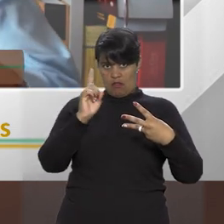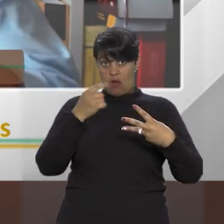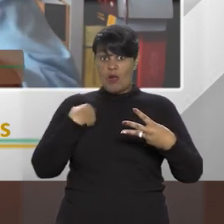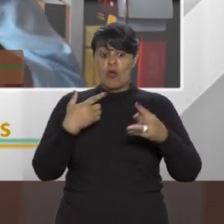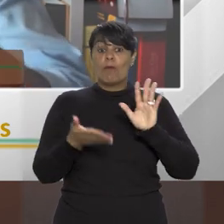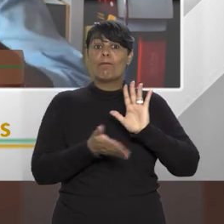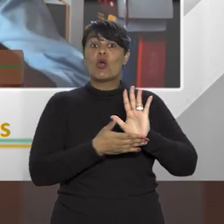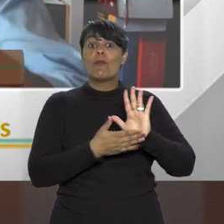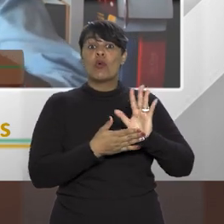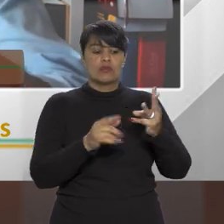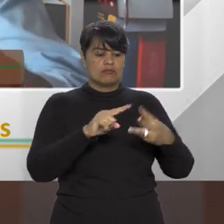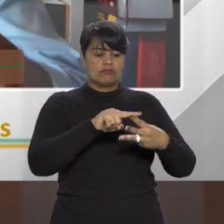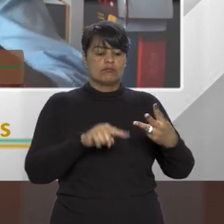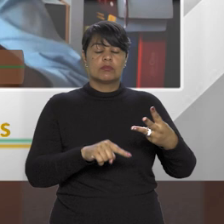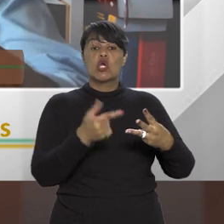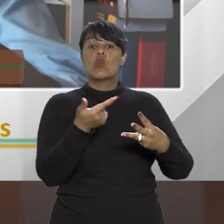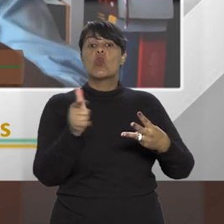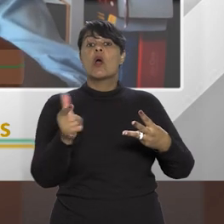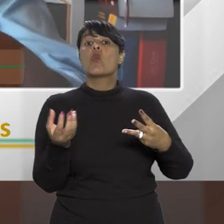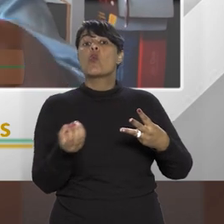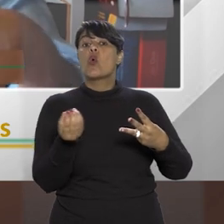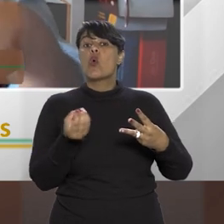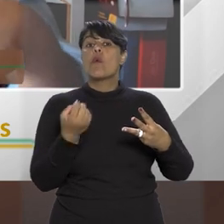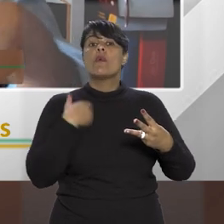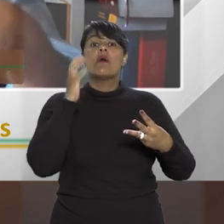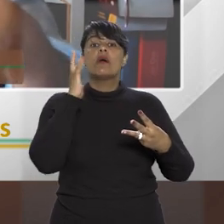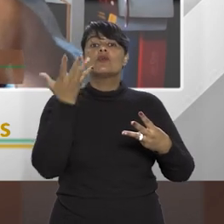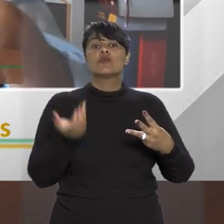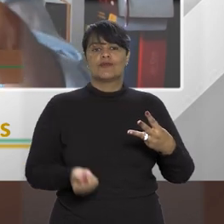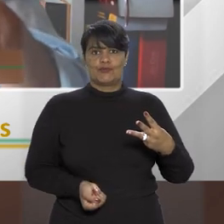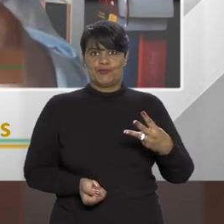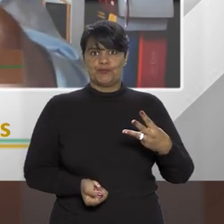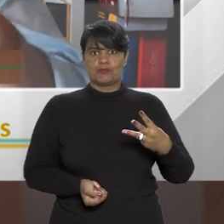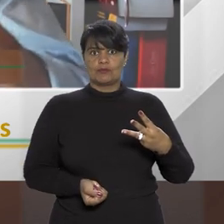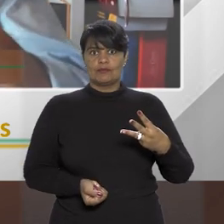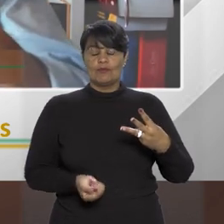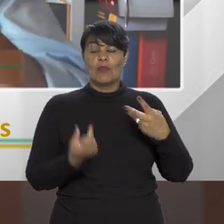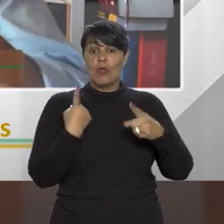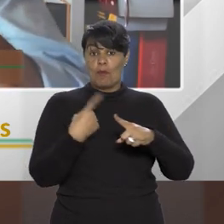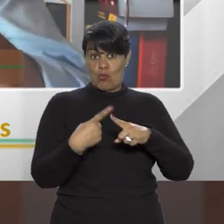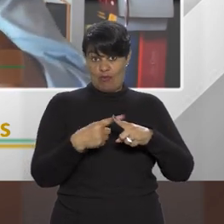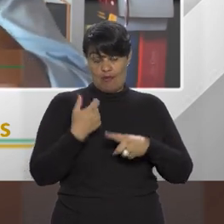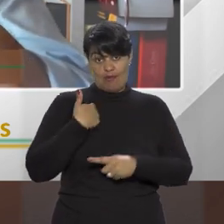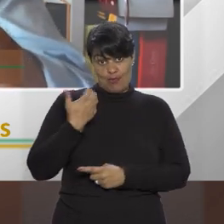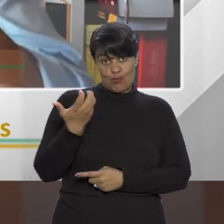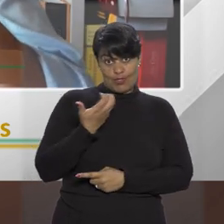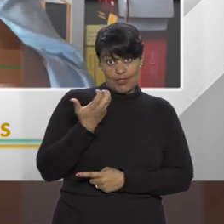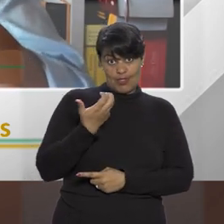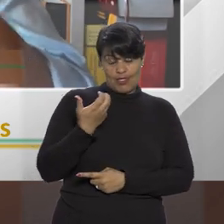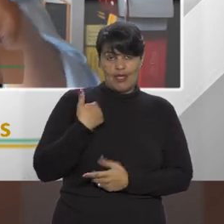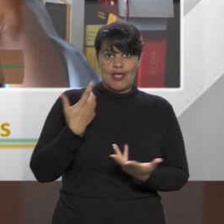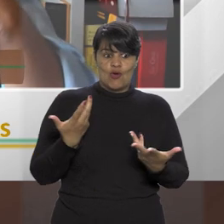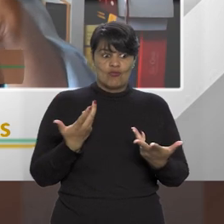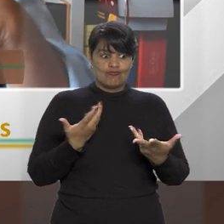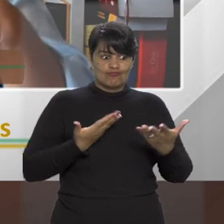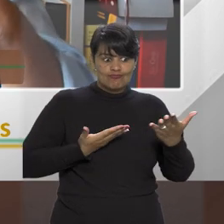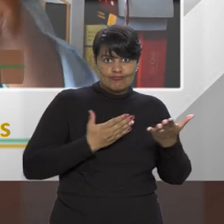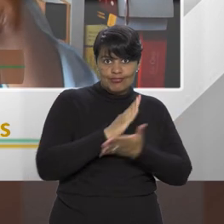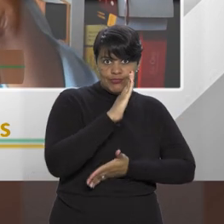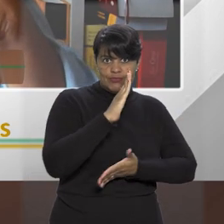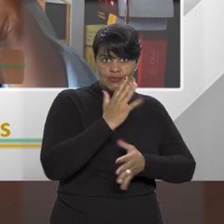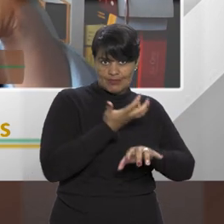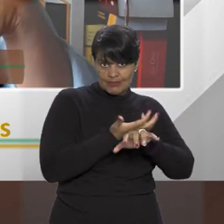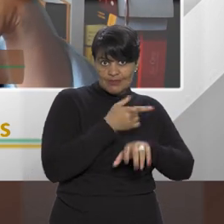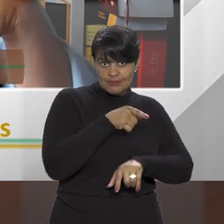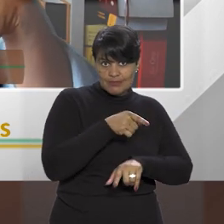teria sido aprovado nessa disciplina, eu proporia ação e não daria continuidade no semestre seguinte. Então, a ação ia entrar no judiciário e ia ficar por